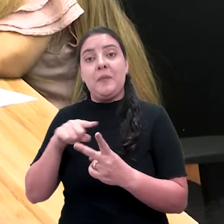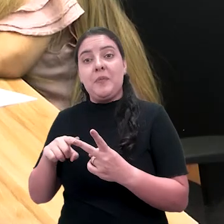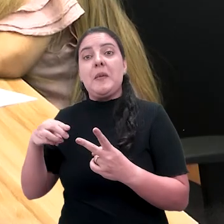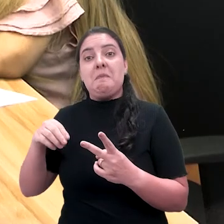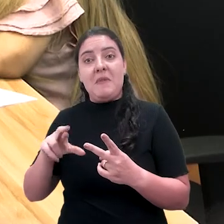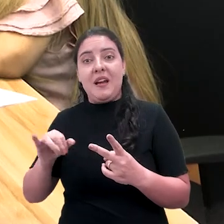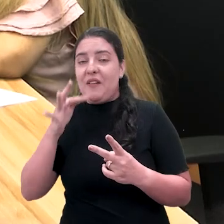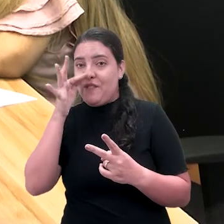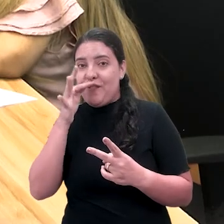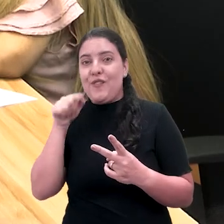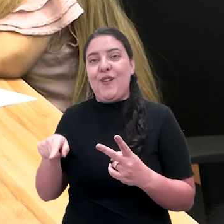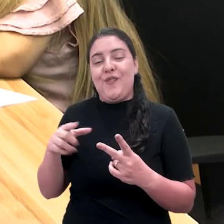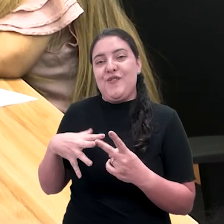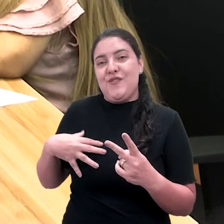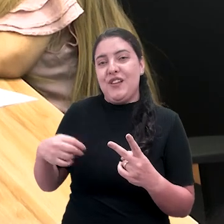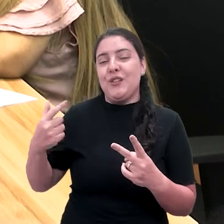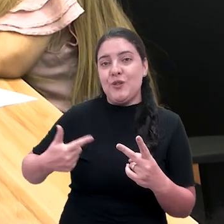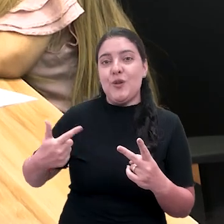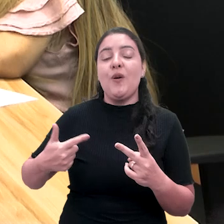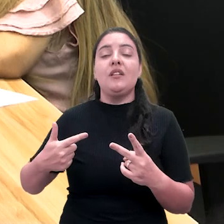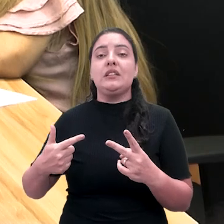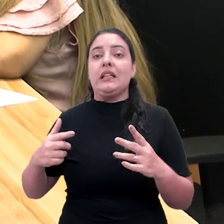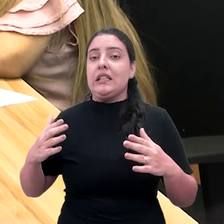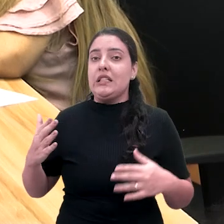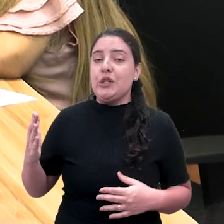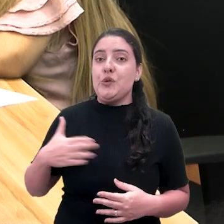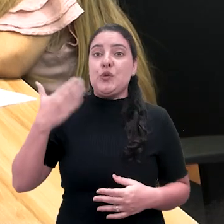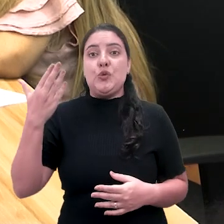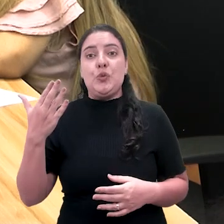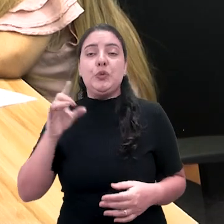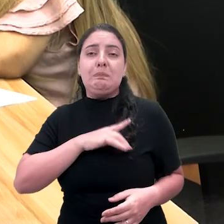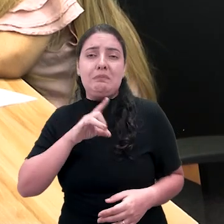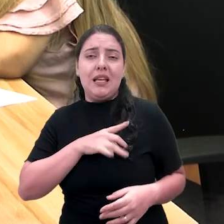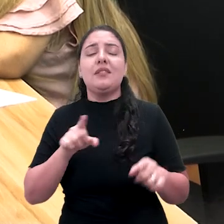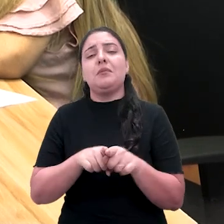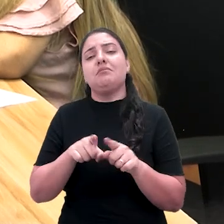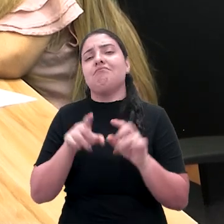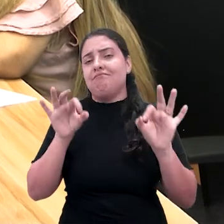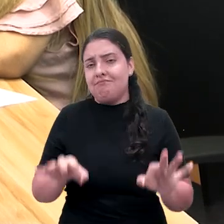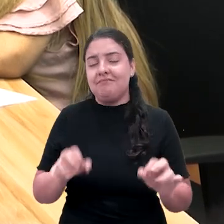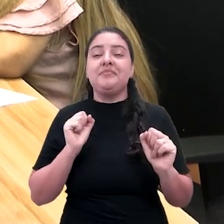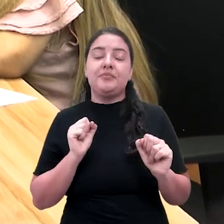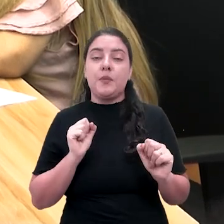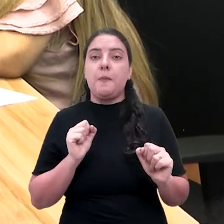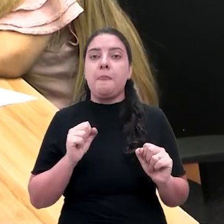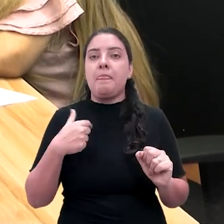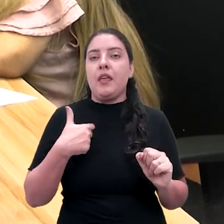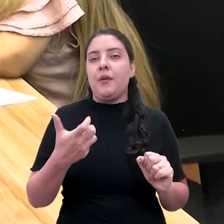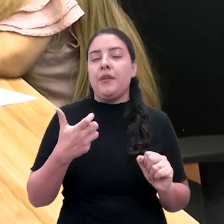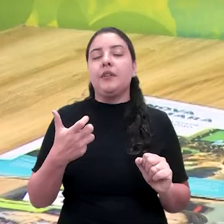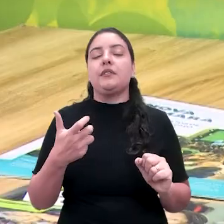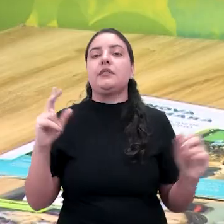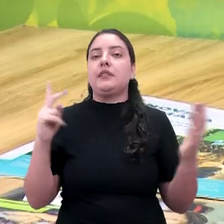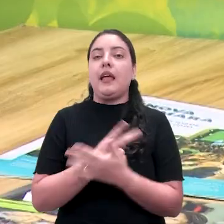Flor como uma pessoa com deficiência. Deve ter, tipo assim, um susto e um receio, né? Com certeza. Aí eu